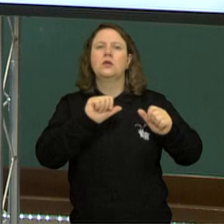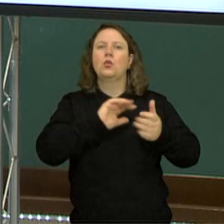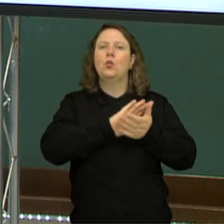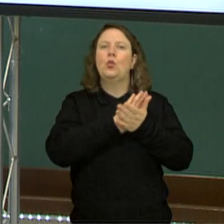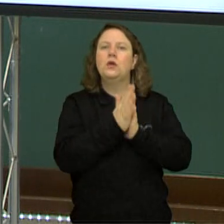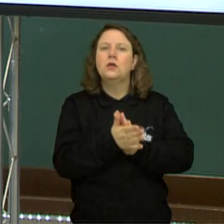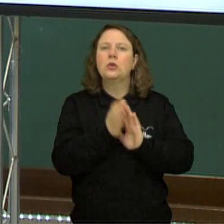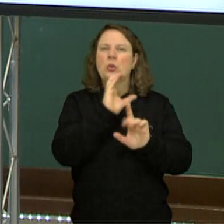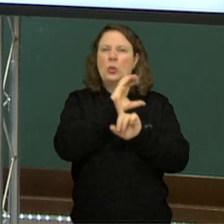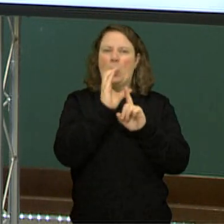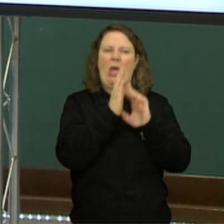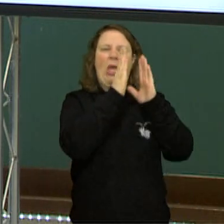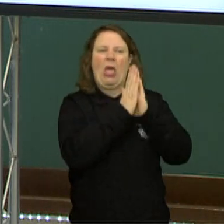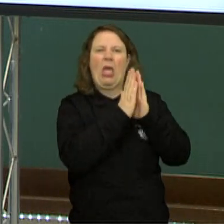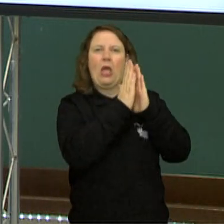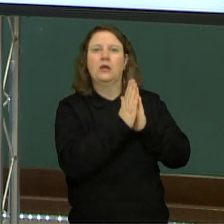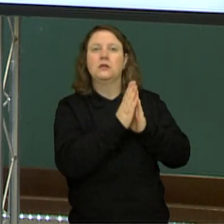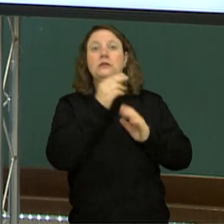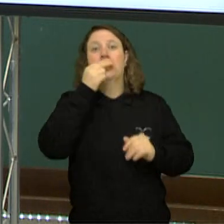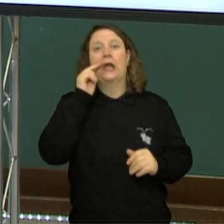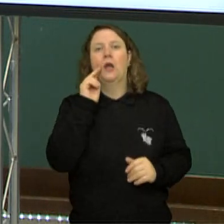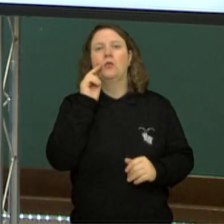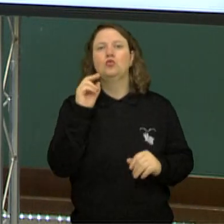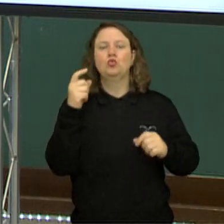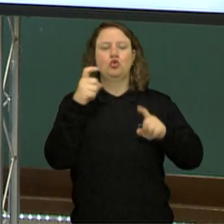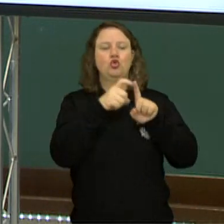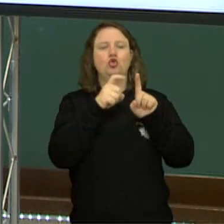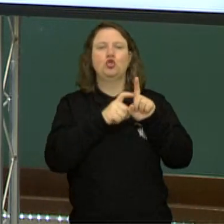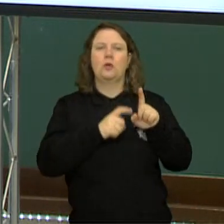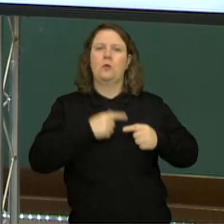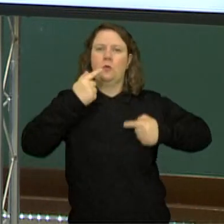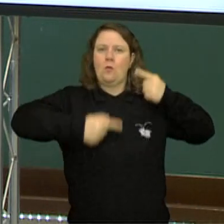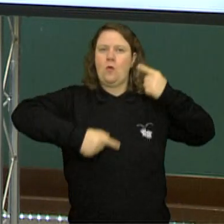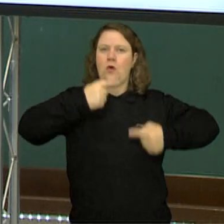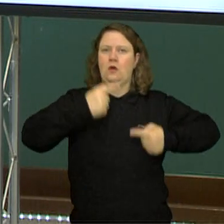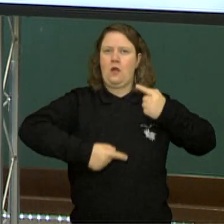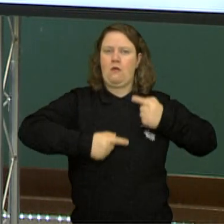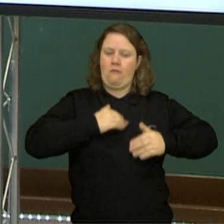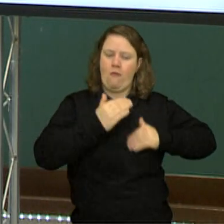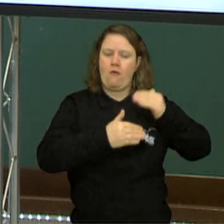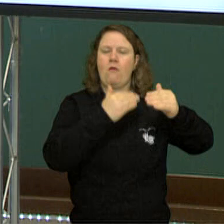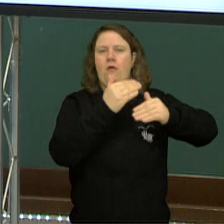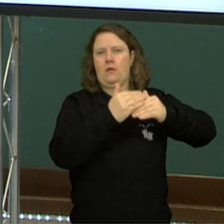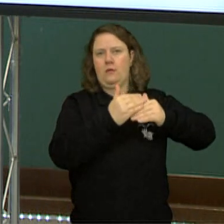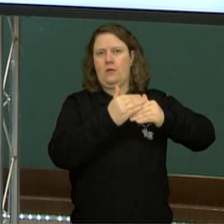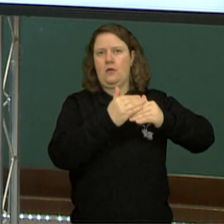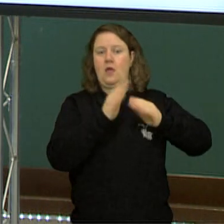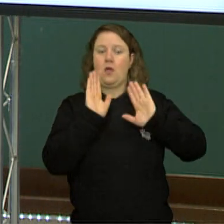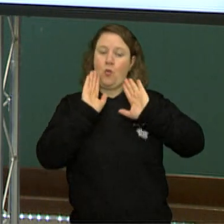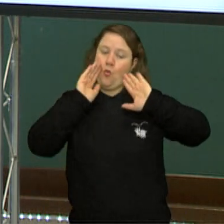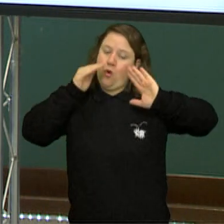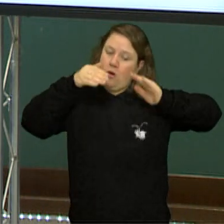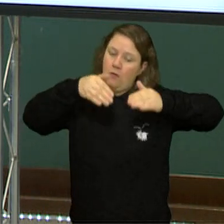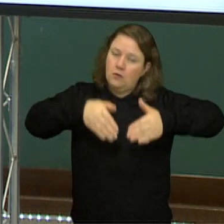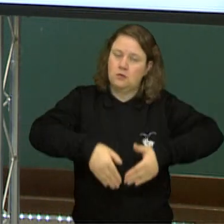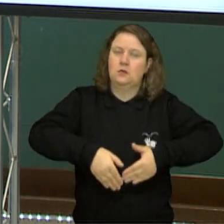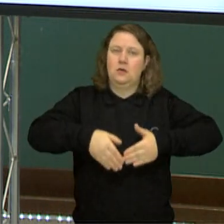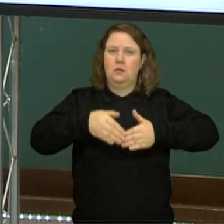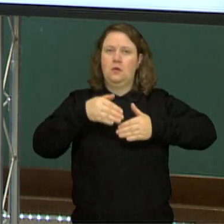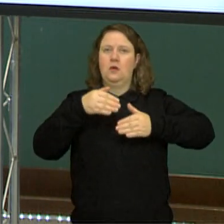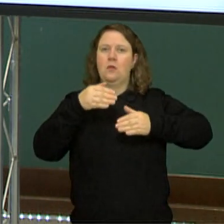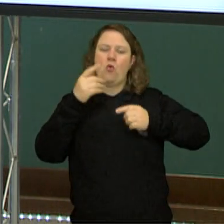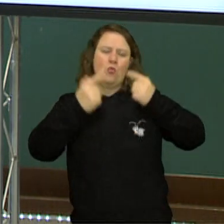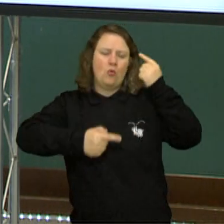Stalin e o tipo de política por ele construída. Apontava para um socialismo com características menos autoritárias